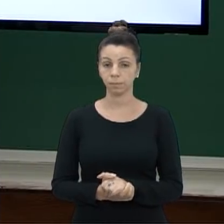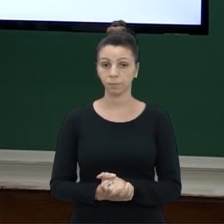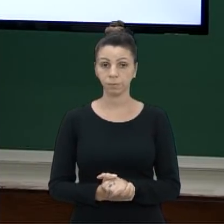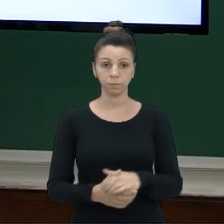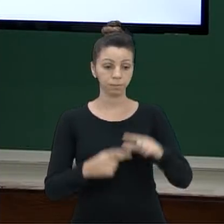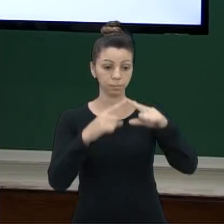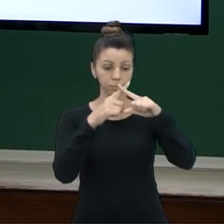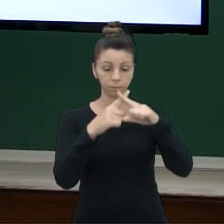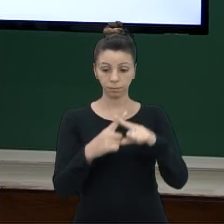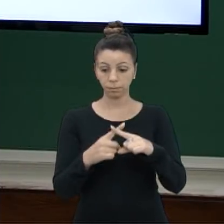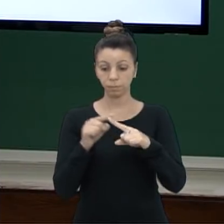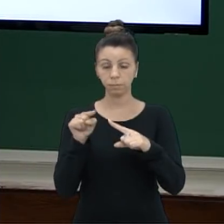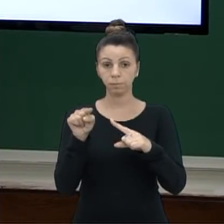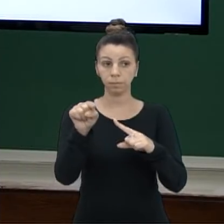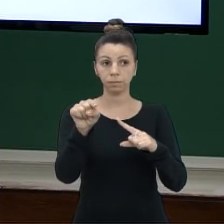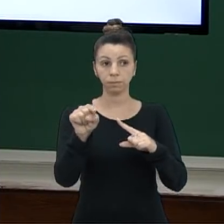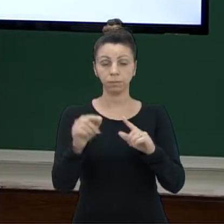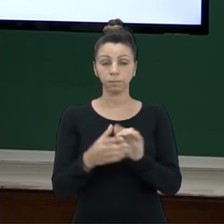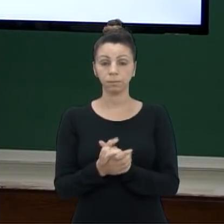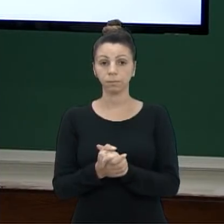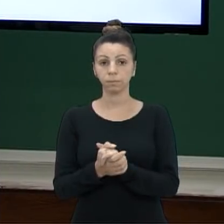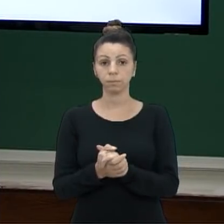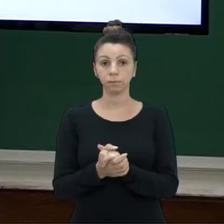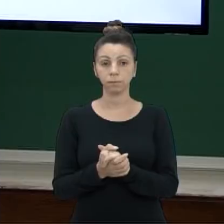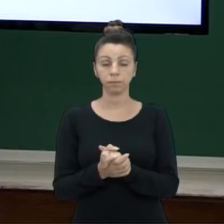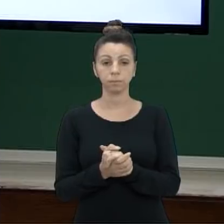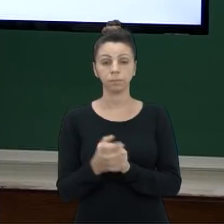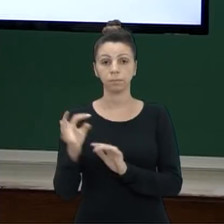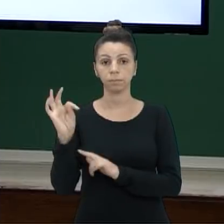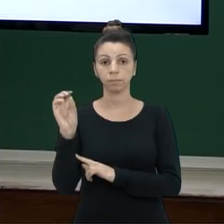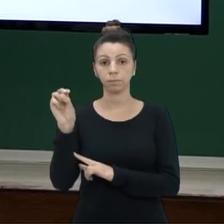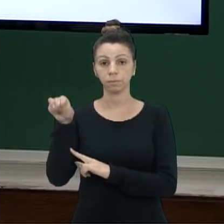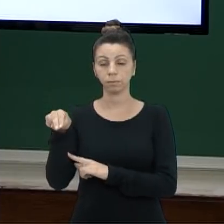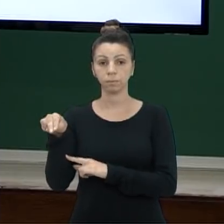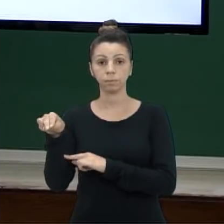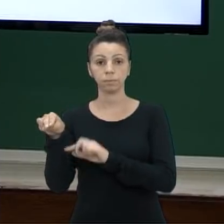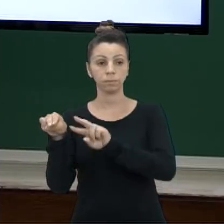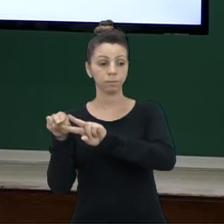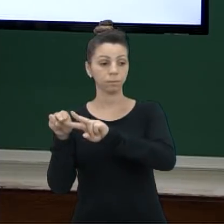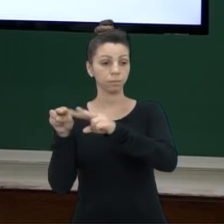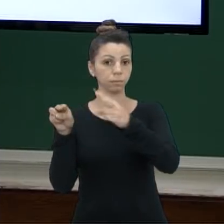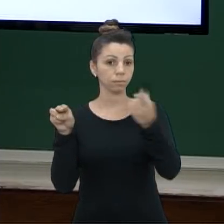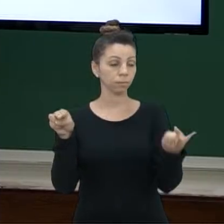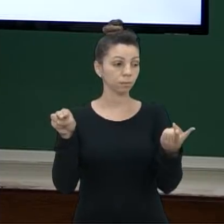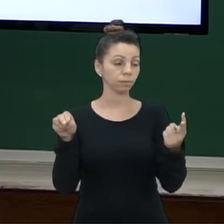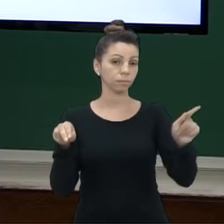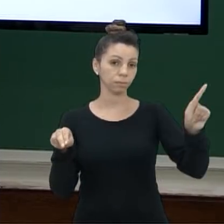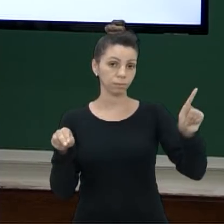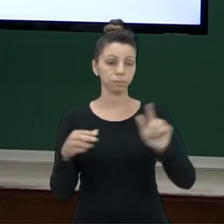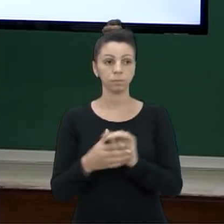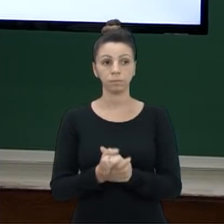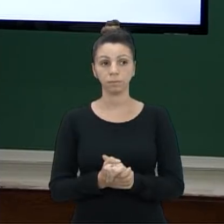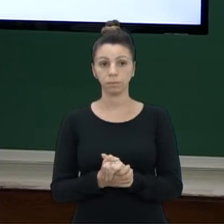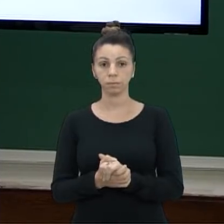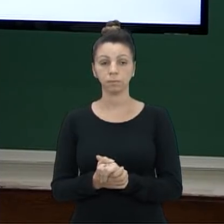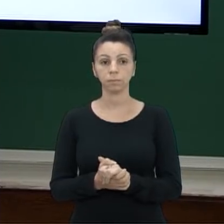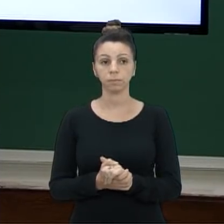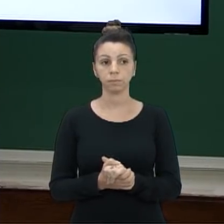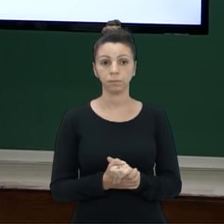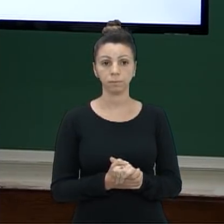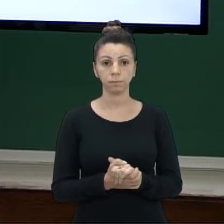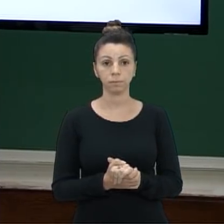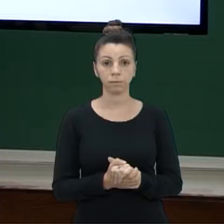por 1000 para transformar tonelada em quilograma. A gente tinha visto isso no slide lá atrás. Assim, a gente teve